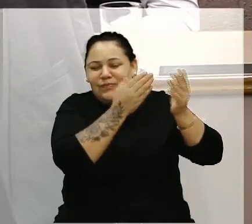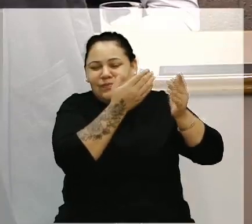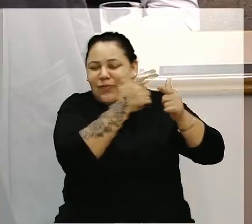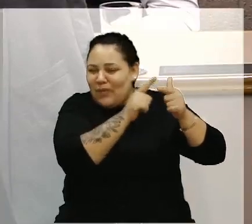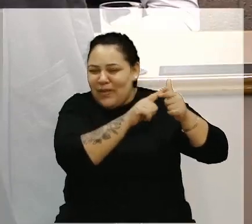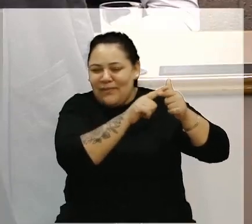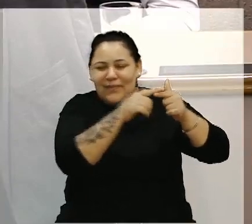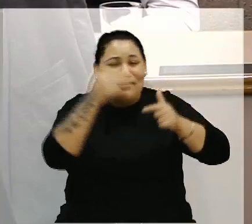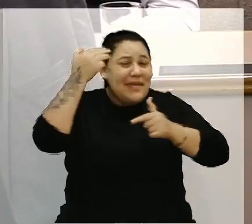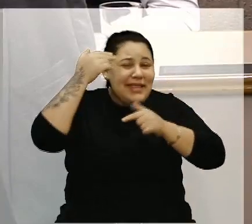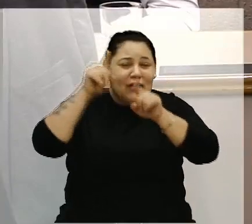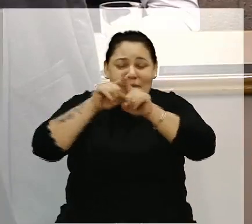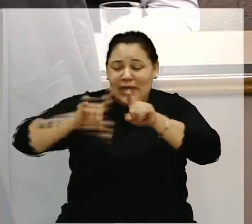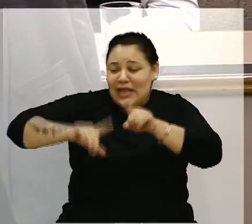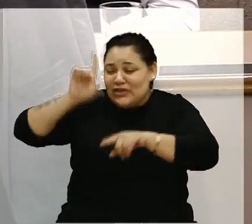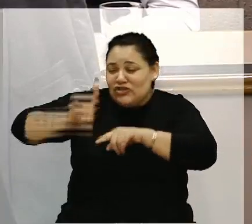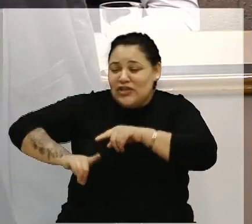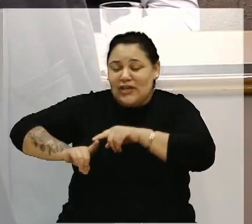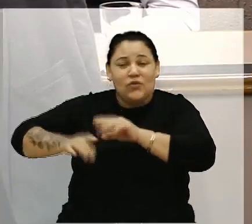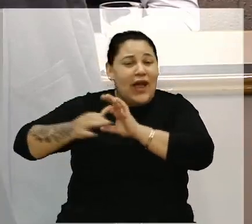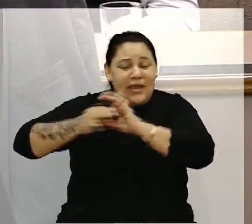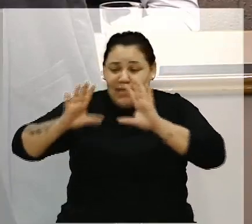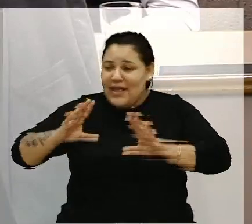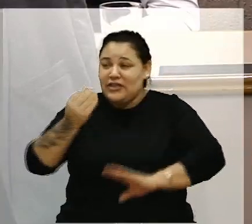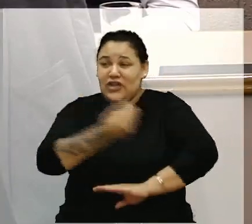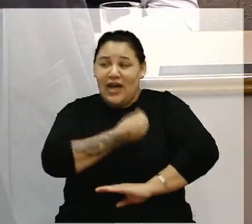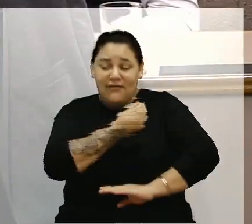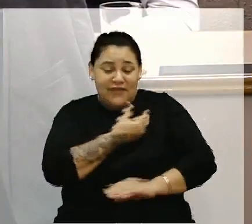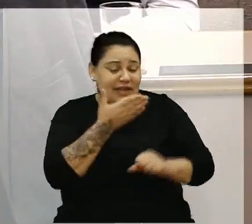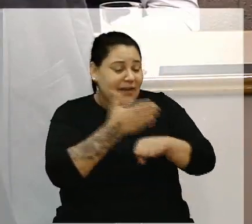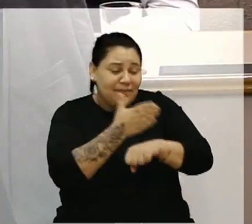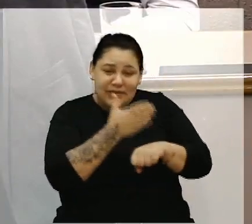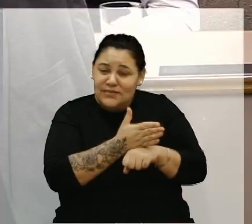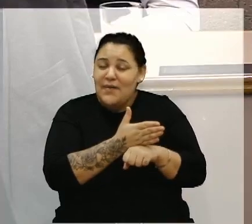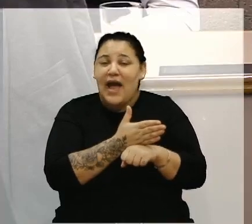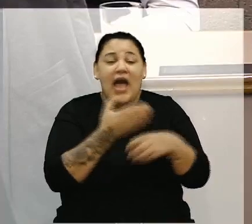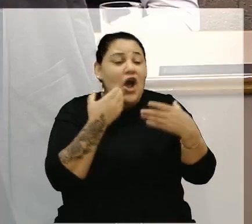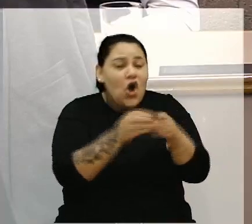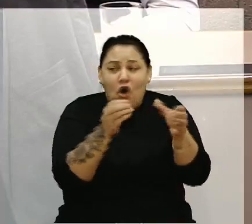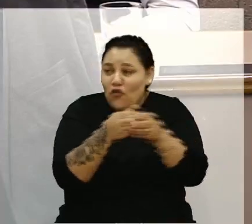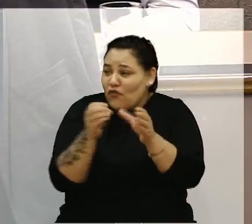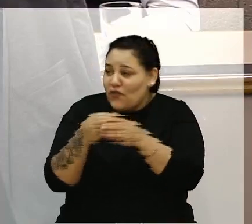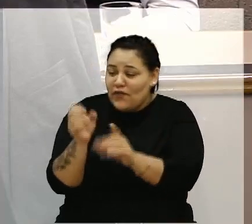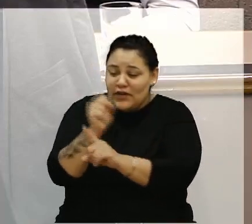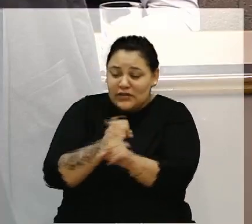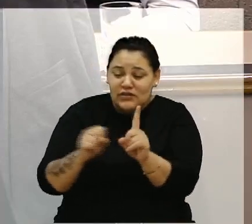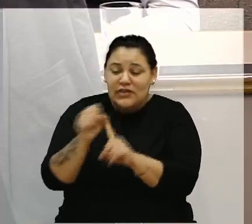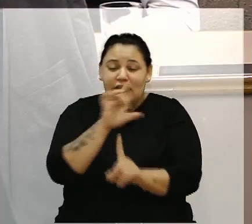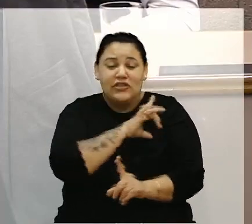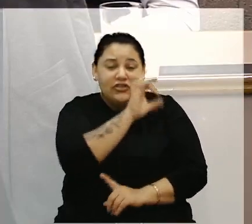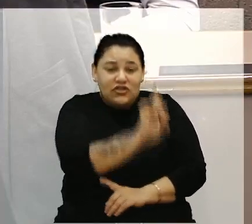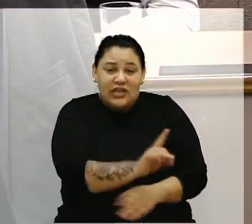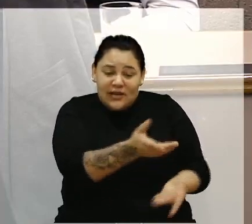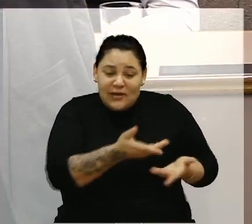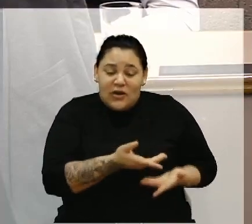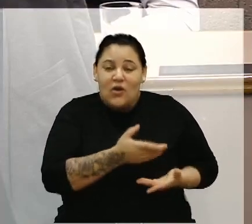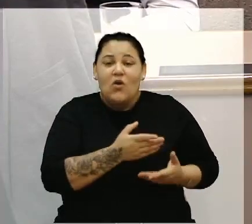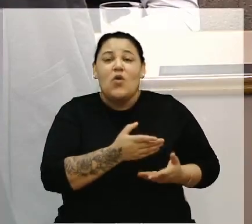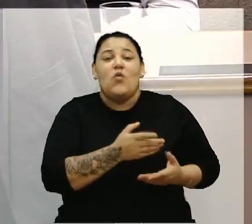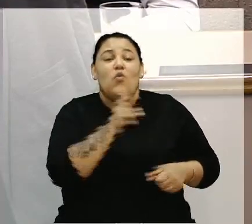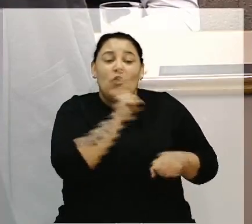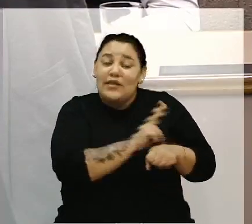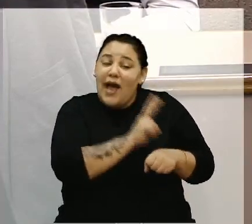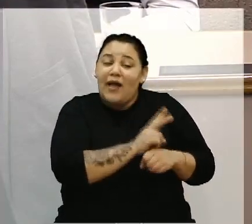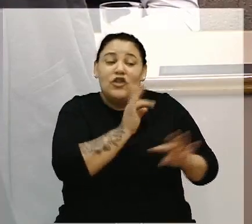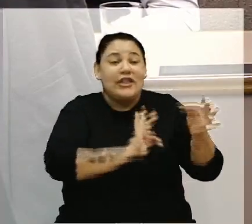o direito fundamental à liberdade, à vida em sociedade e ao direito a receber cuidado e tratamento, sem que para